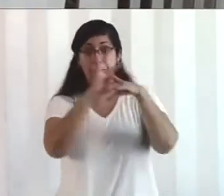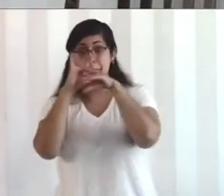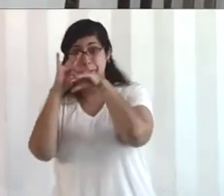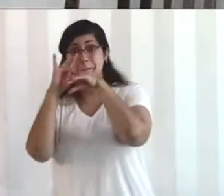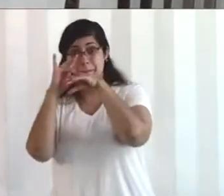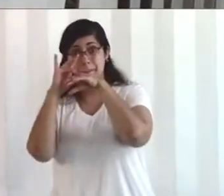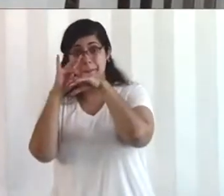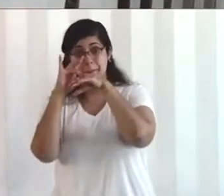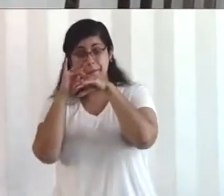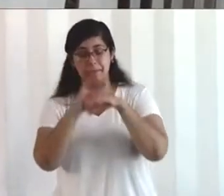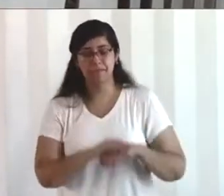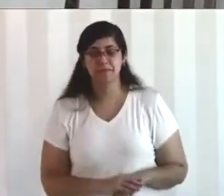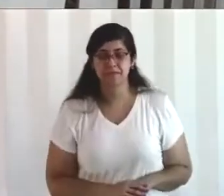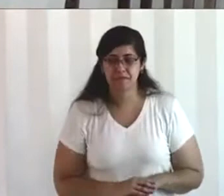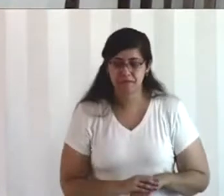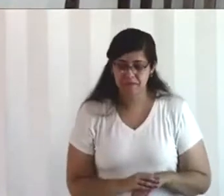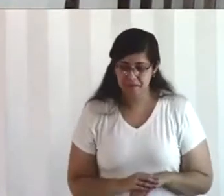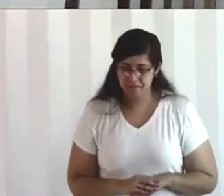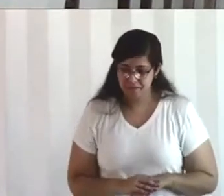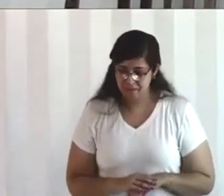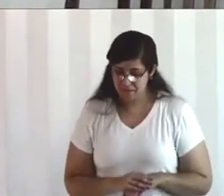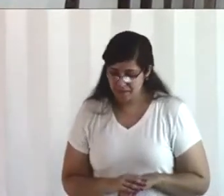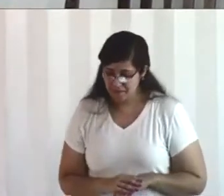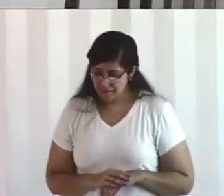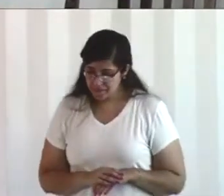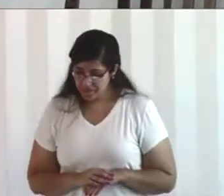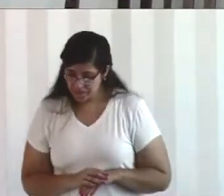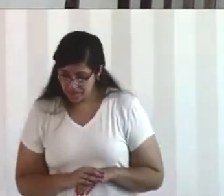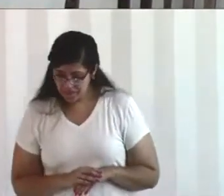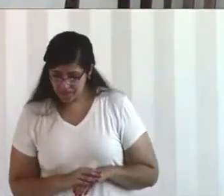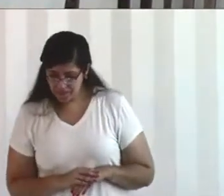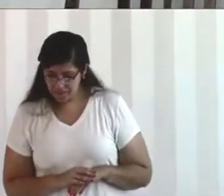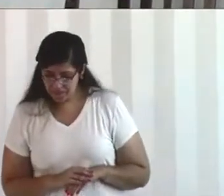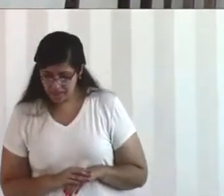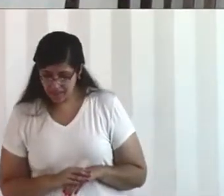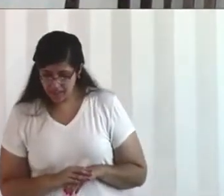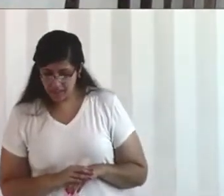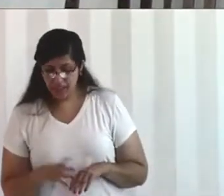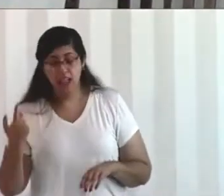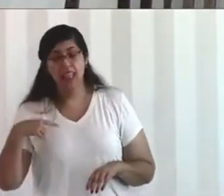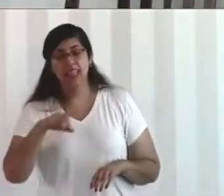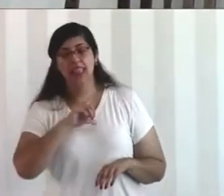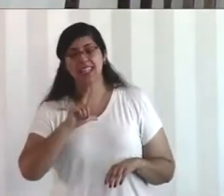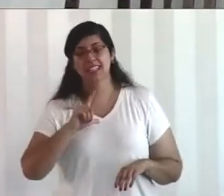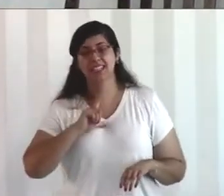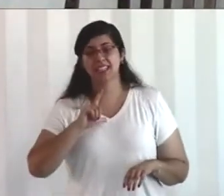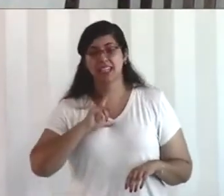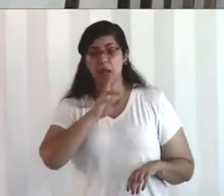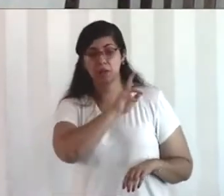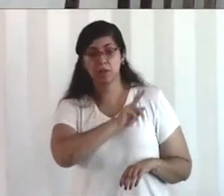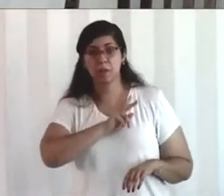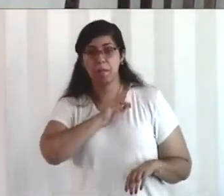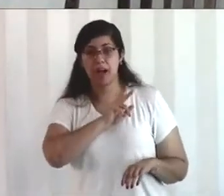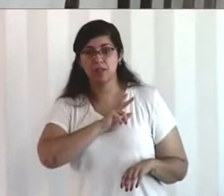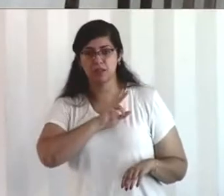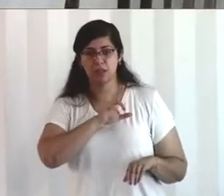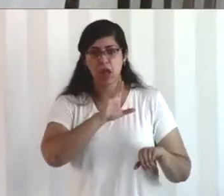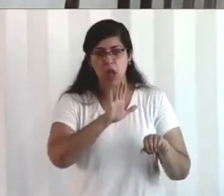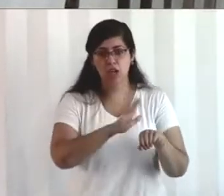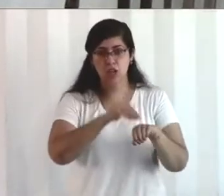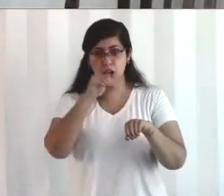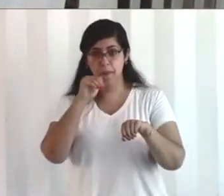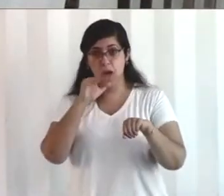outra coisa muito importante para que haja o impacto de Cristo numa cidade. Paulo se entregou totalmente à